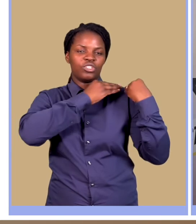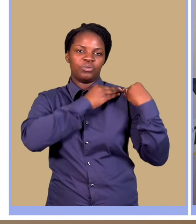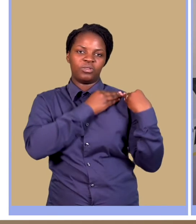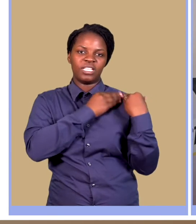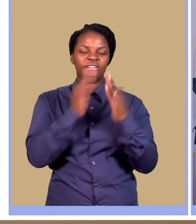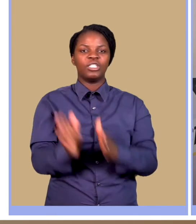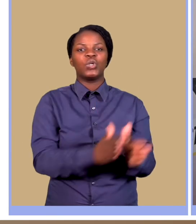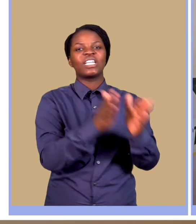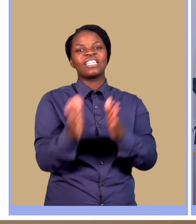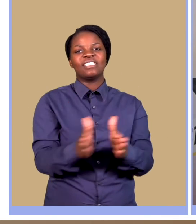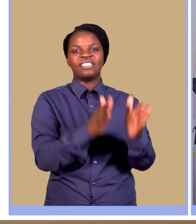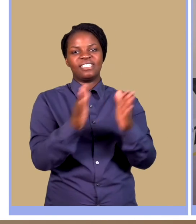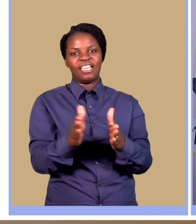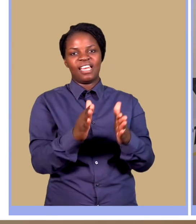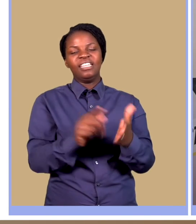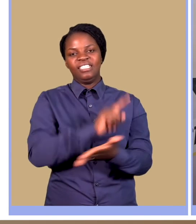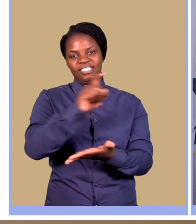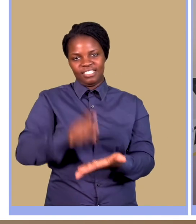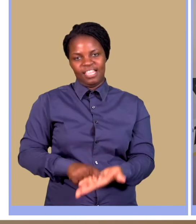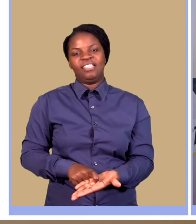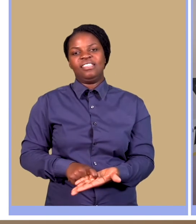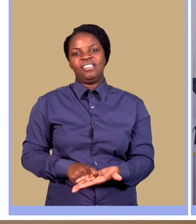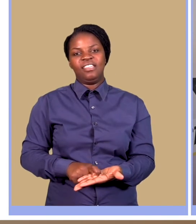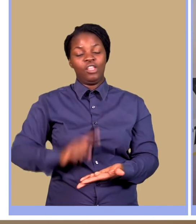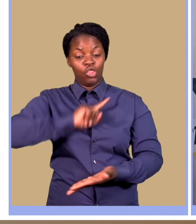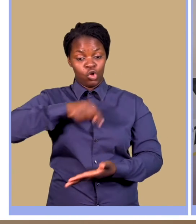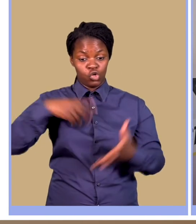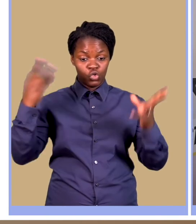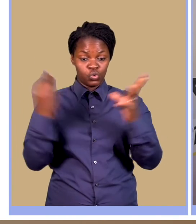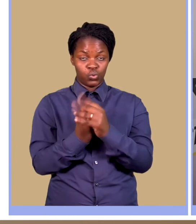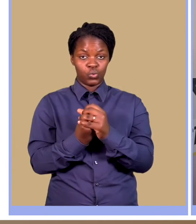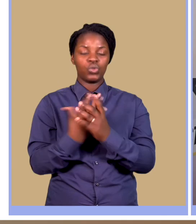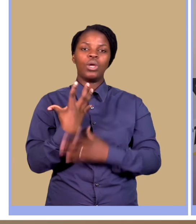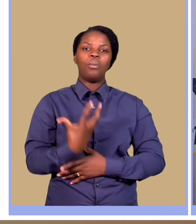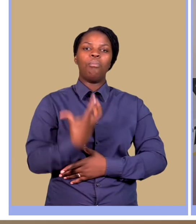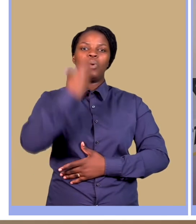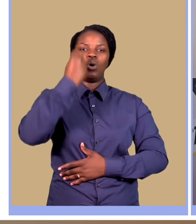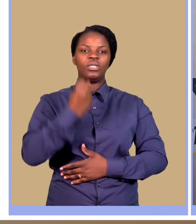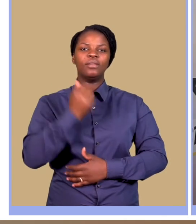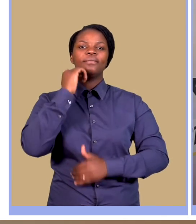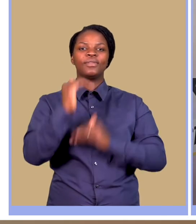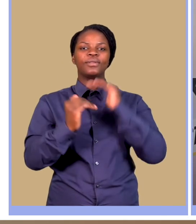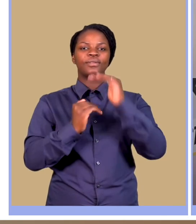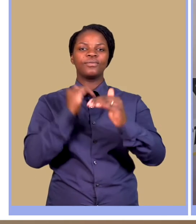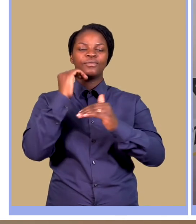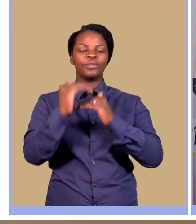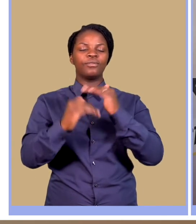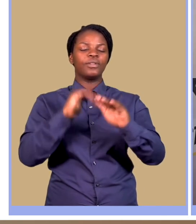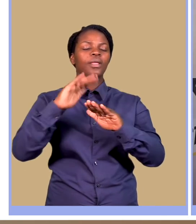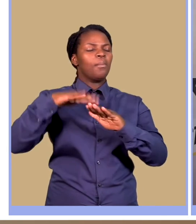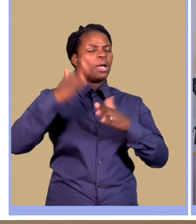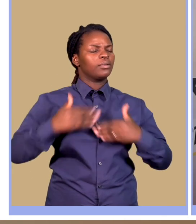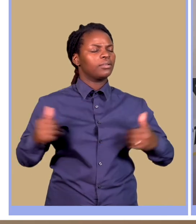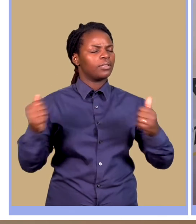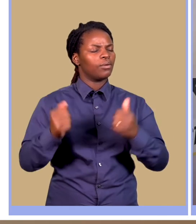juntos podemos construir um mundo mais saudável e limpo para todos. E espero que todos que estejam